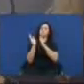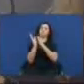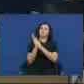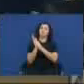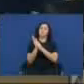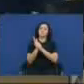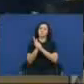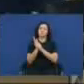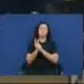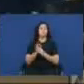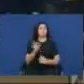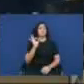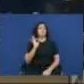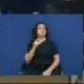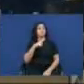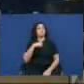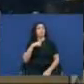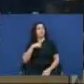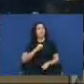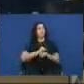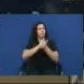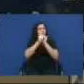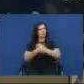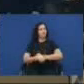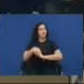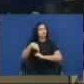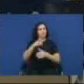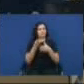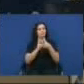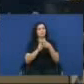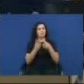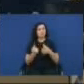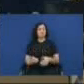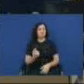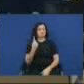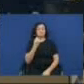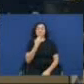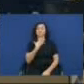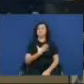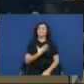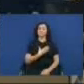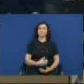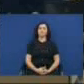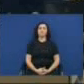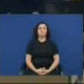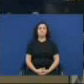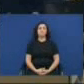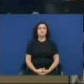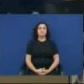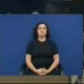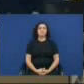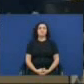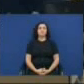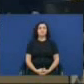Reis. Olha, temos atletas aqui na Câmara Municipal de Limeira. Pois bem,